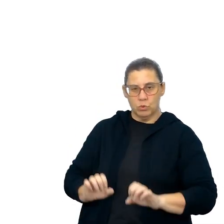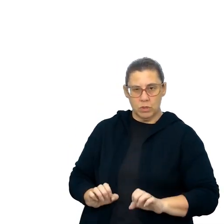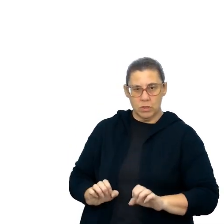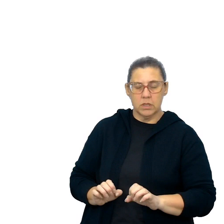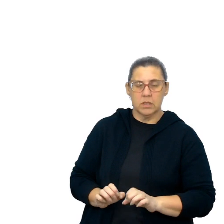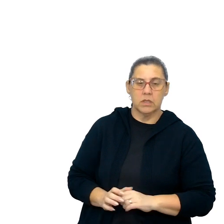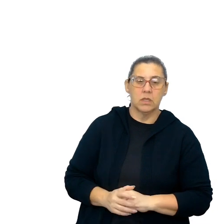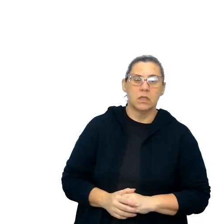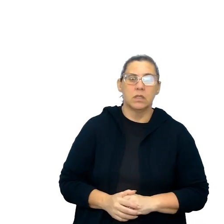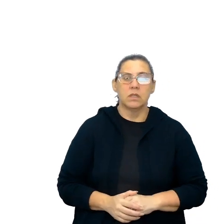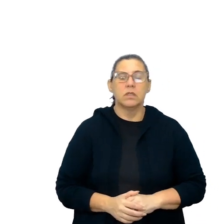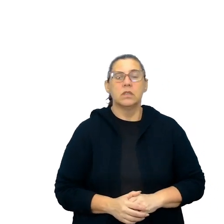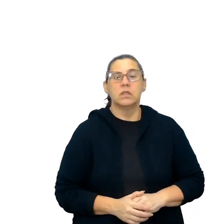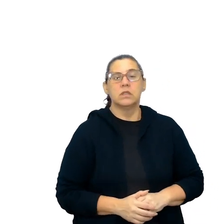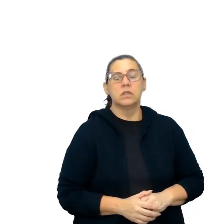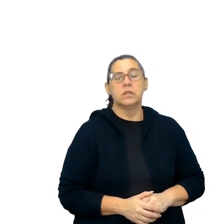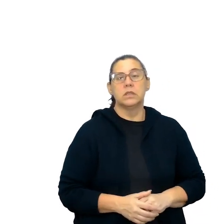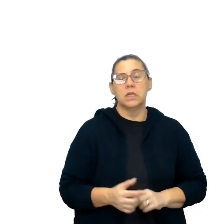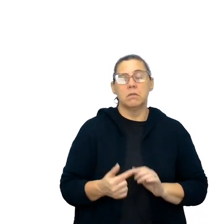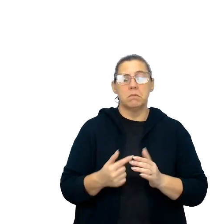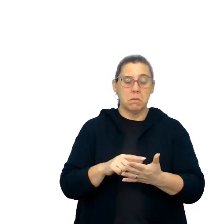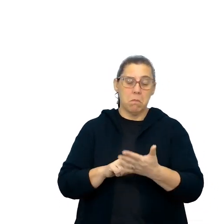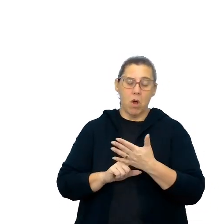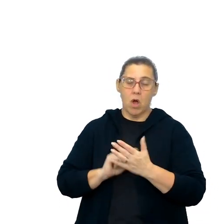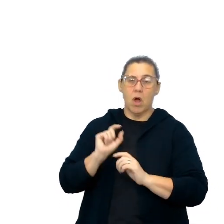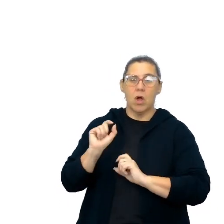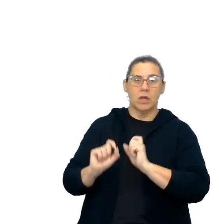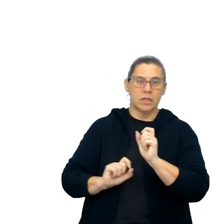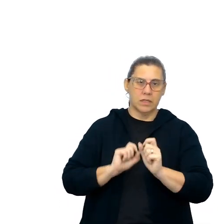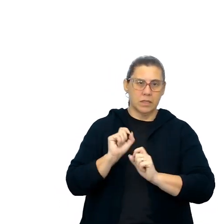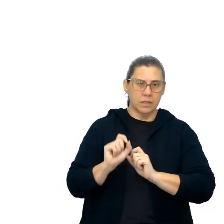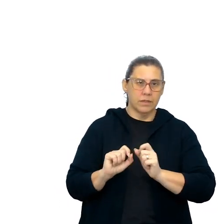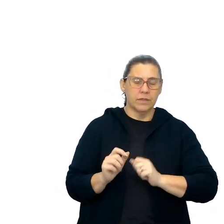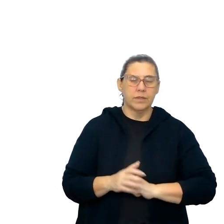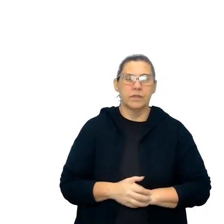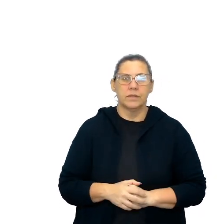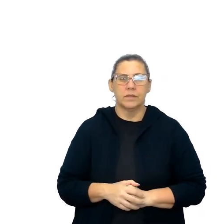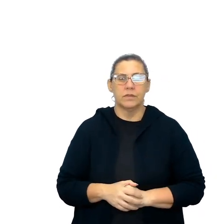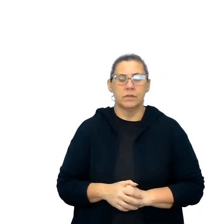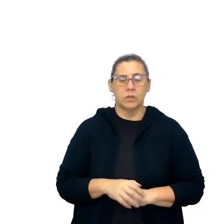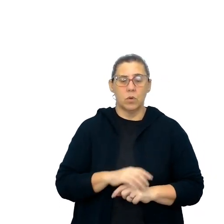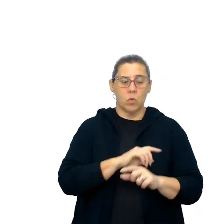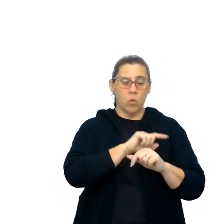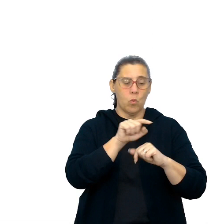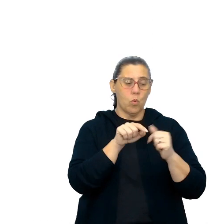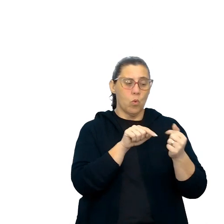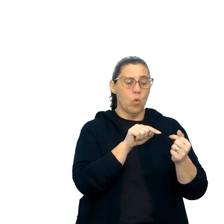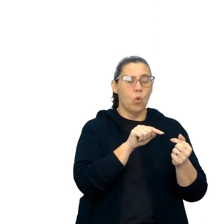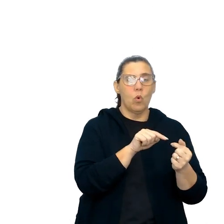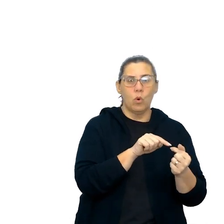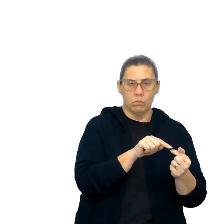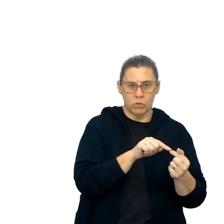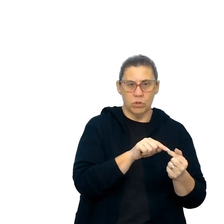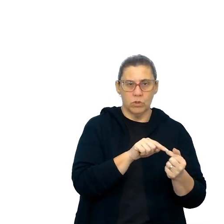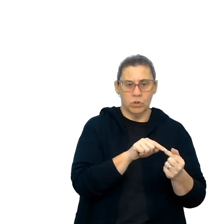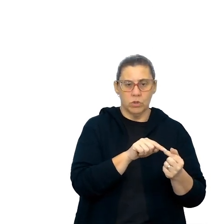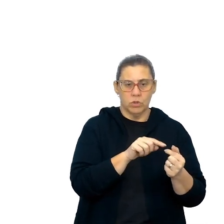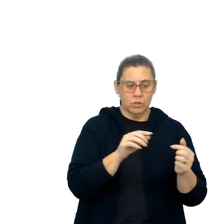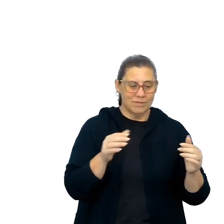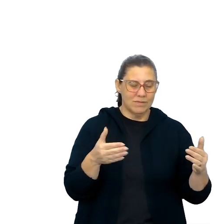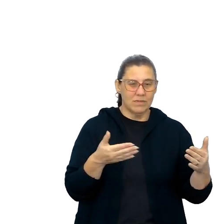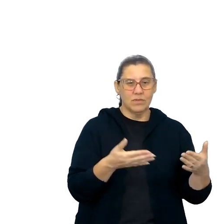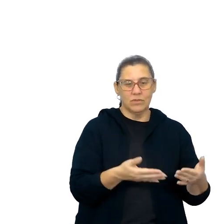né? E ele diz aqui para mim o seguinte, né, esse primeiro momento, né, que o objetivo, né, já dando ênfase